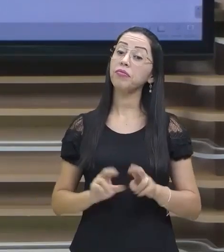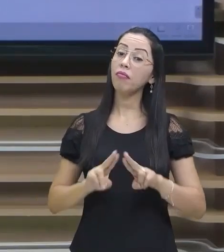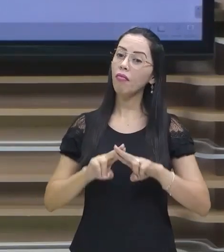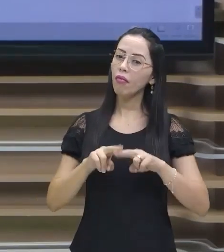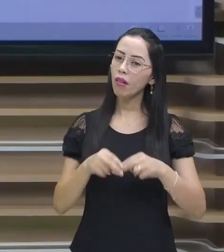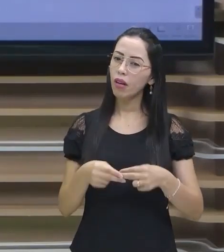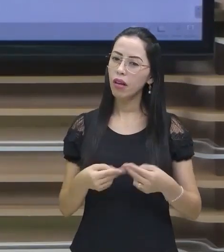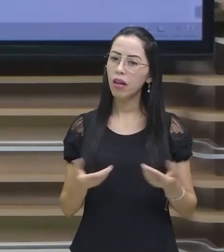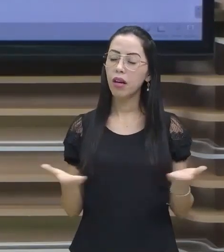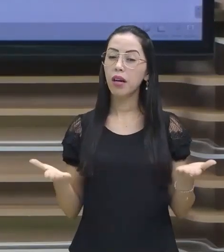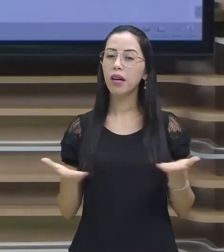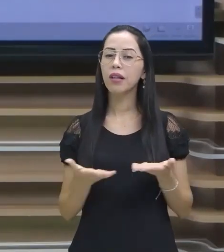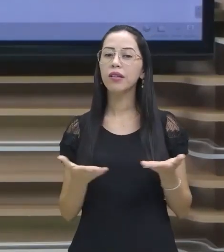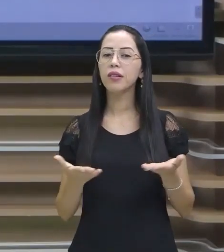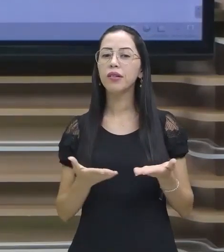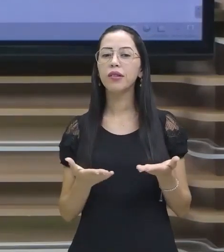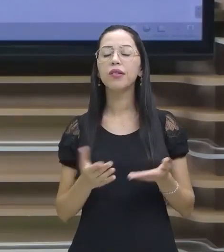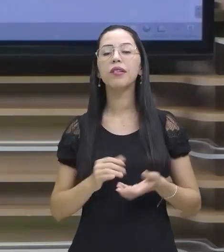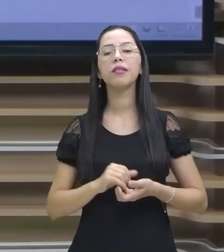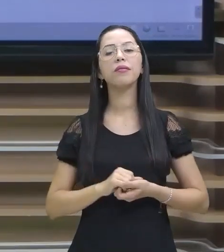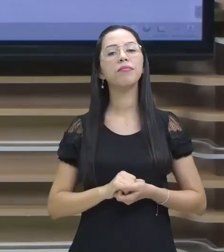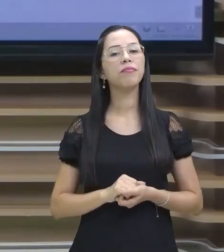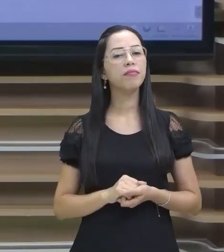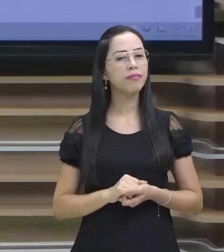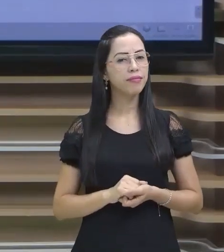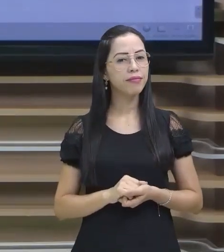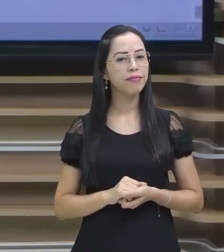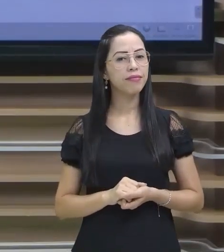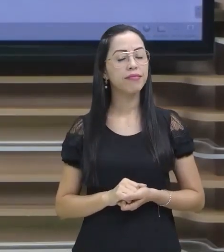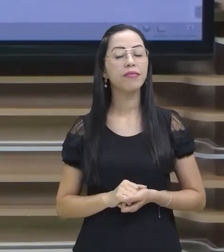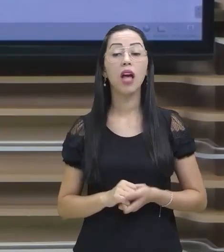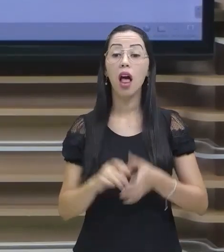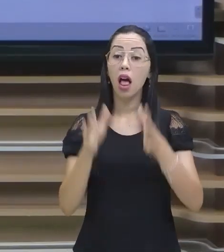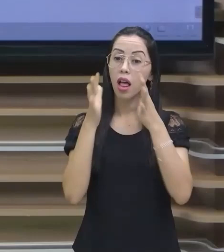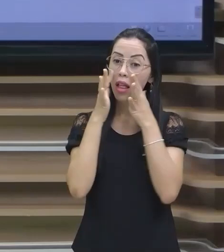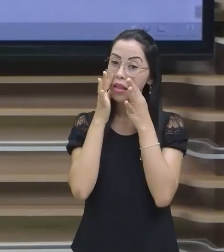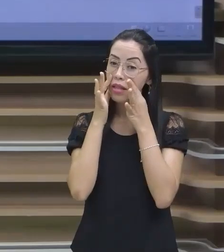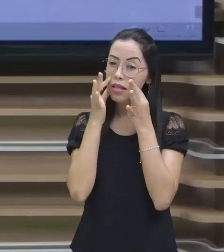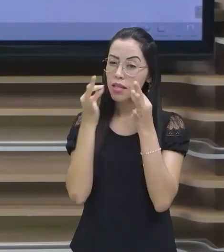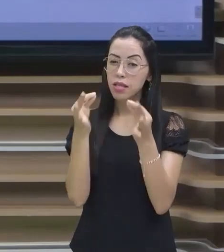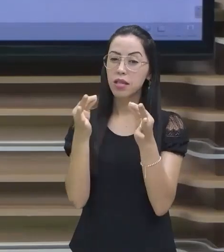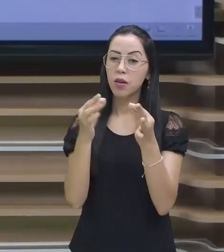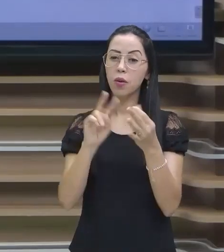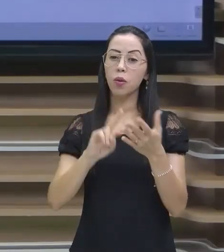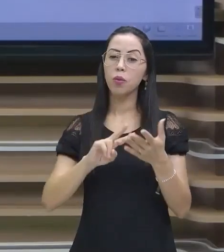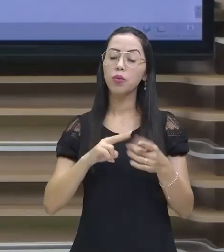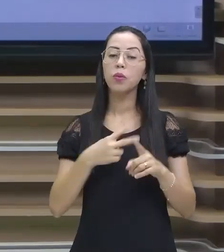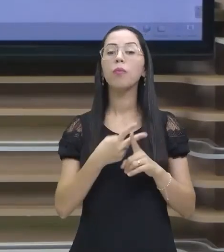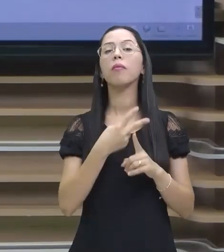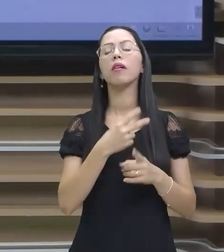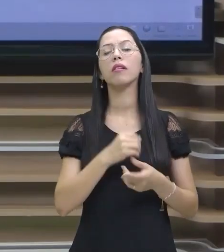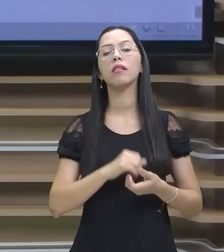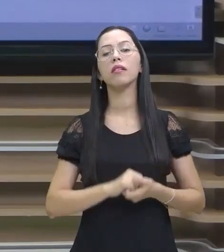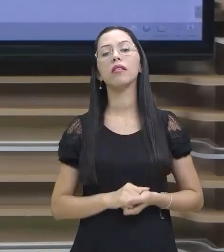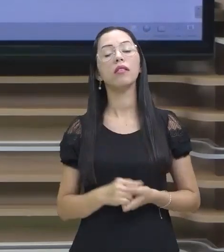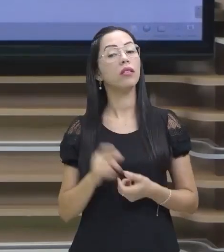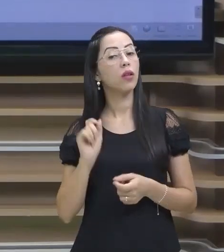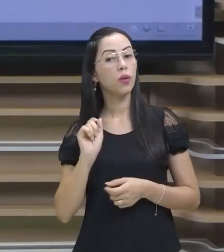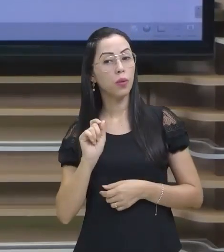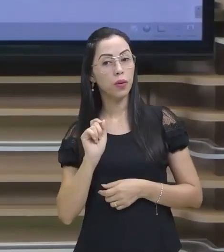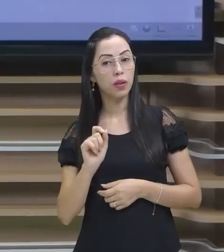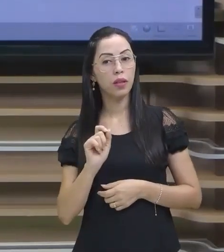nós vamos ficar com toda a nossa atenção para lembrar o que